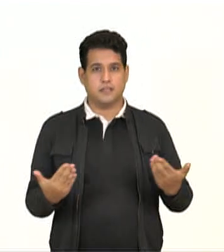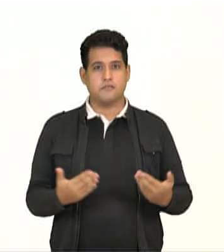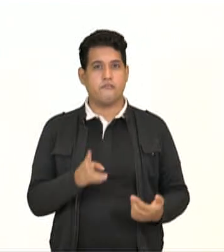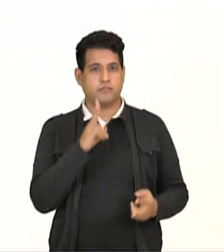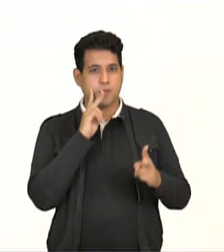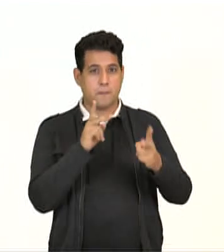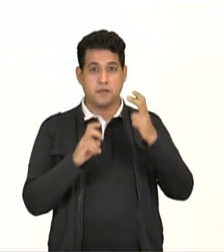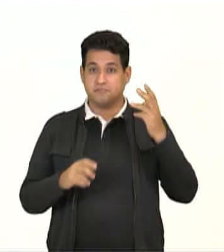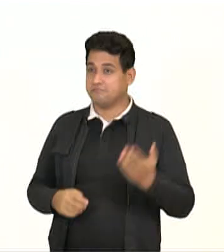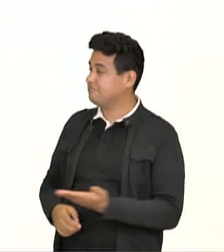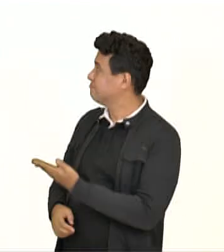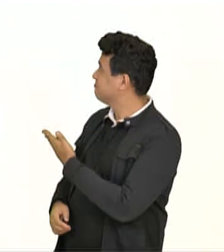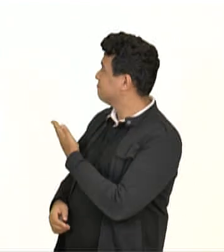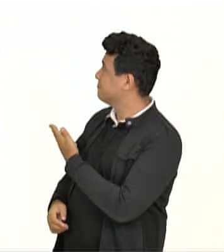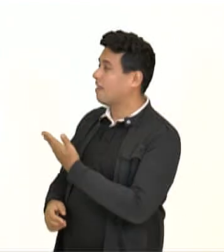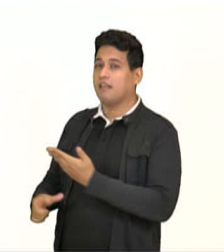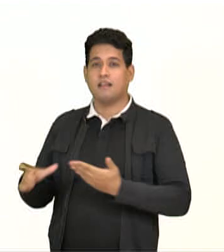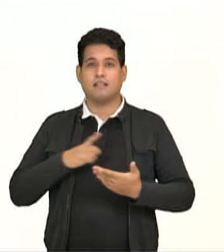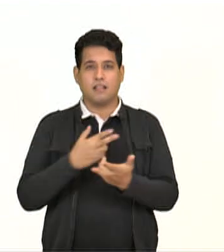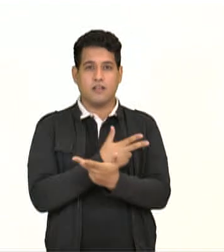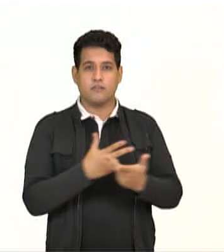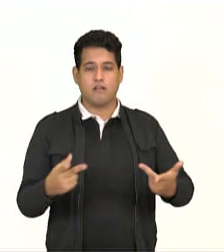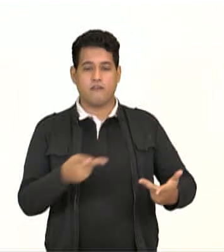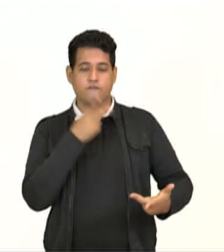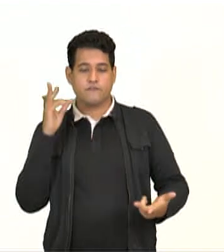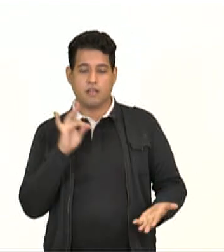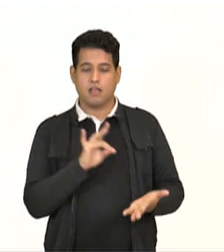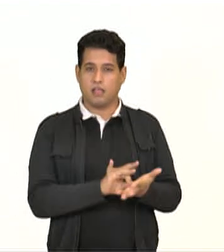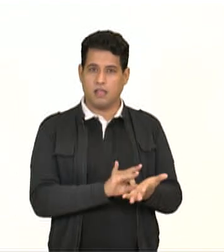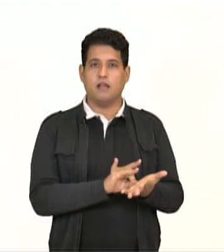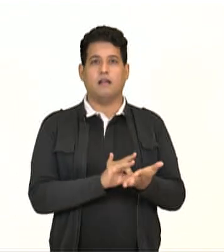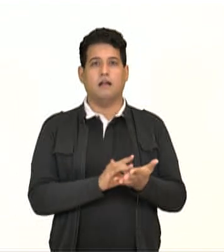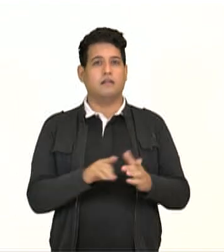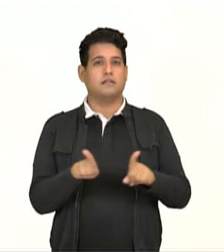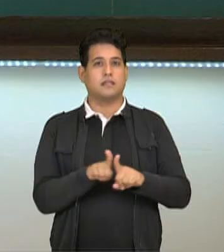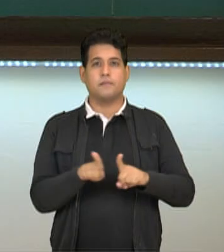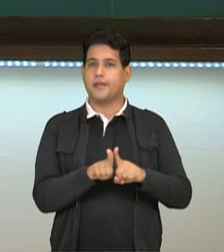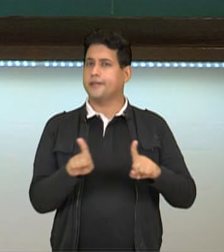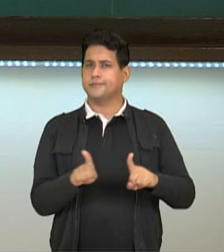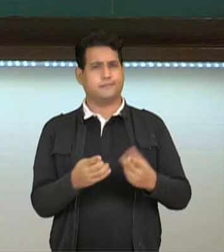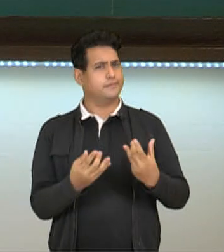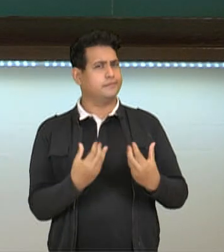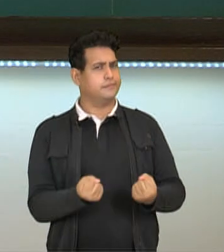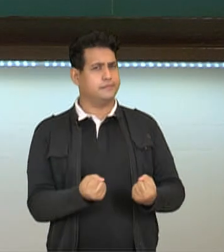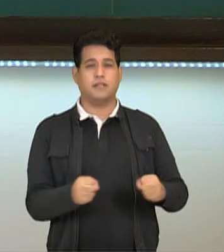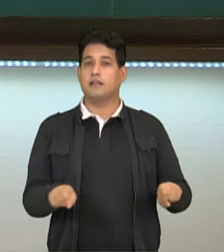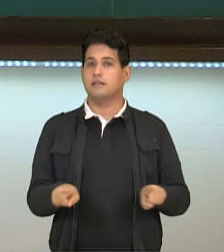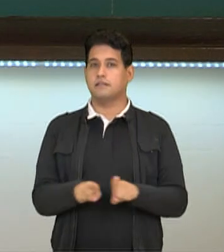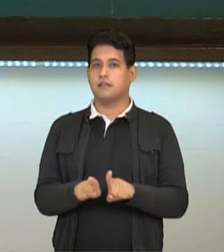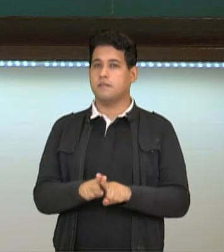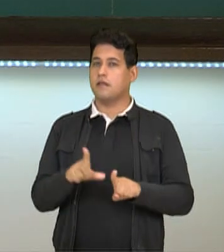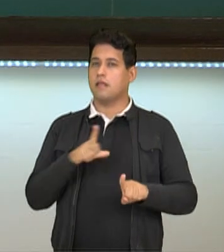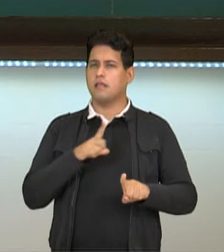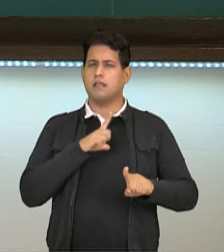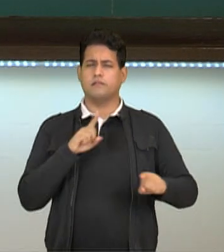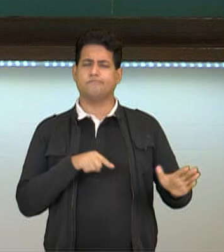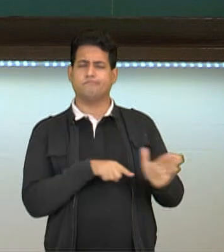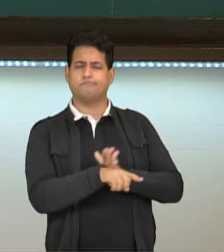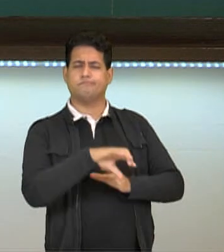você percebeu que nós temos sentenças afirmativas, sentenças negativas, sentenças